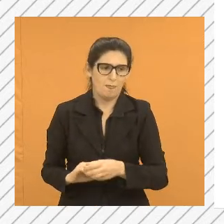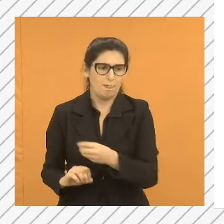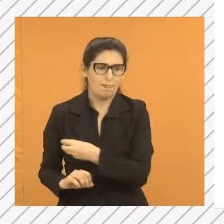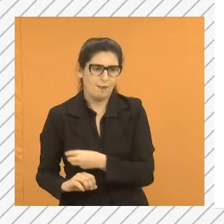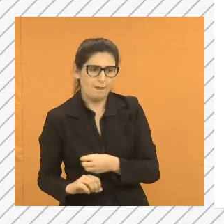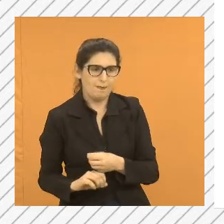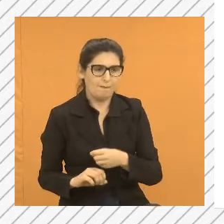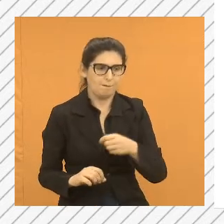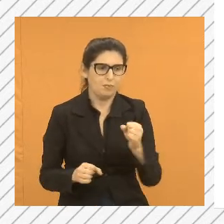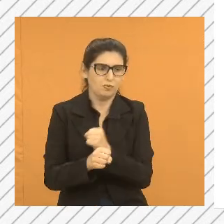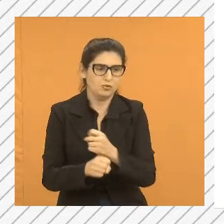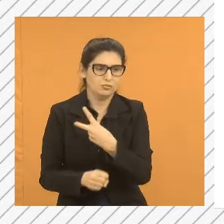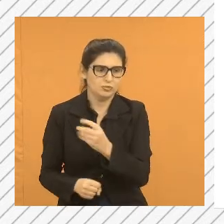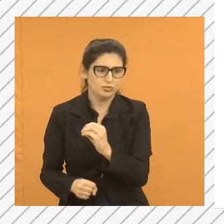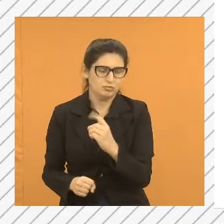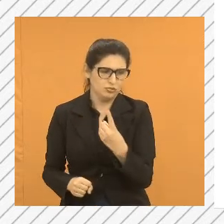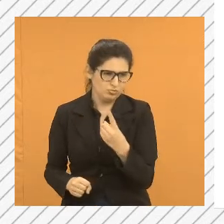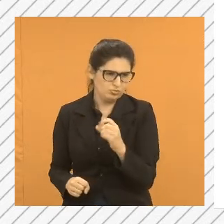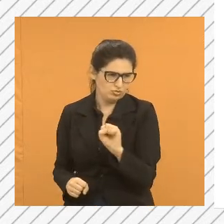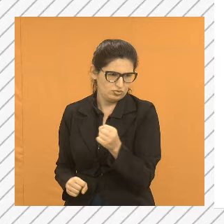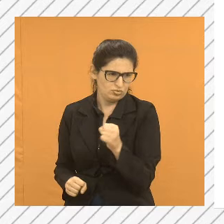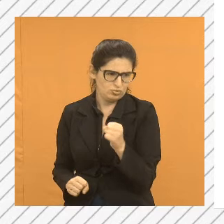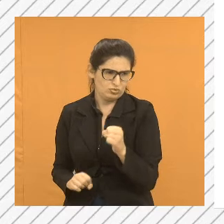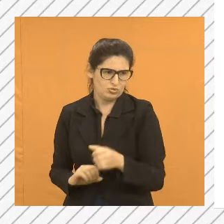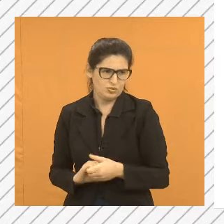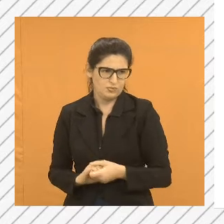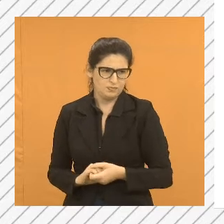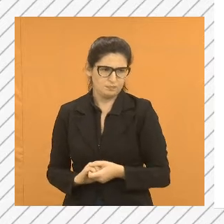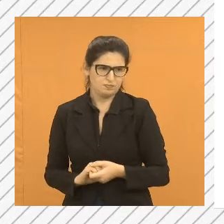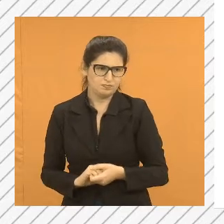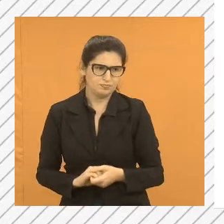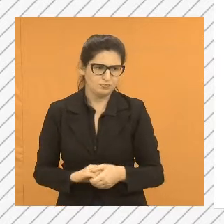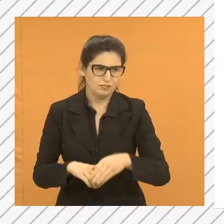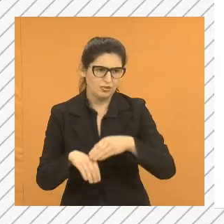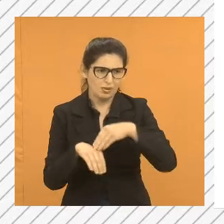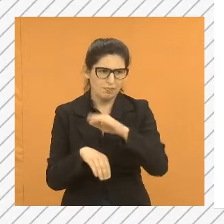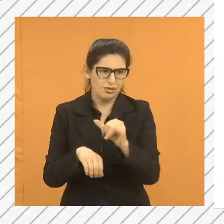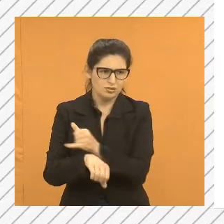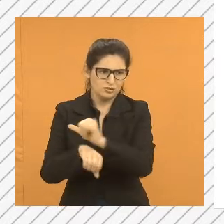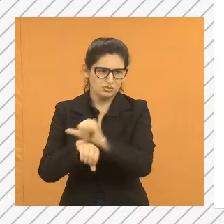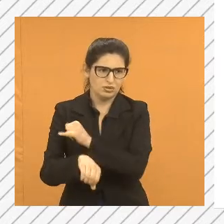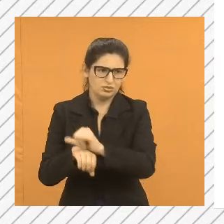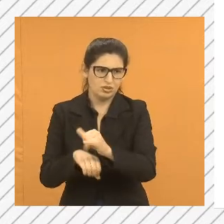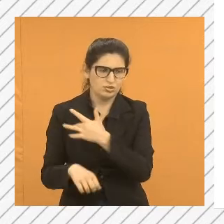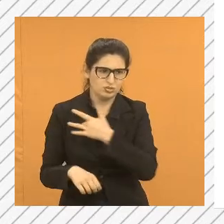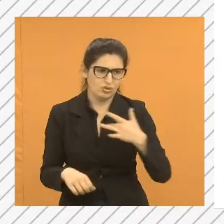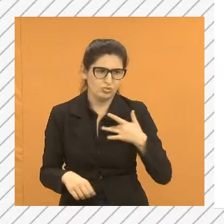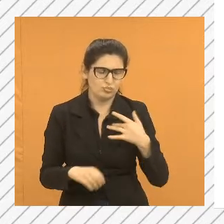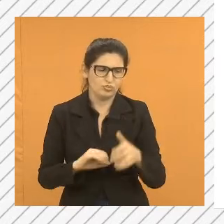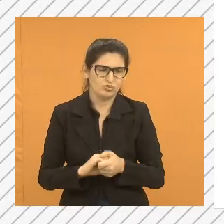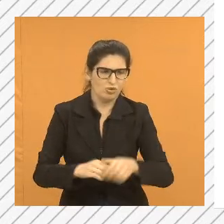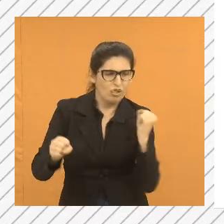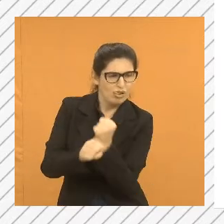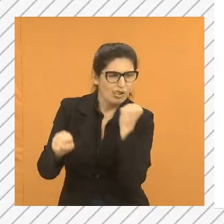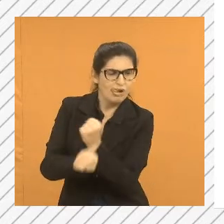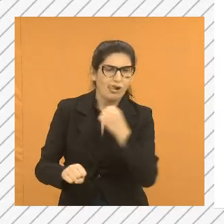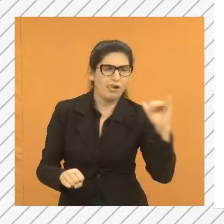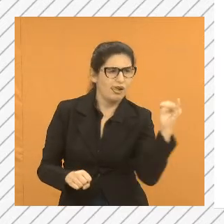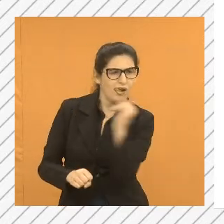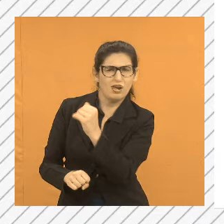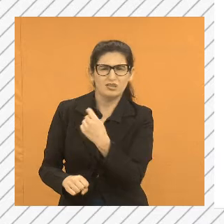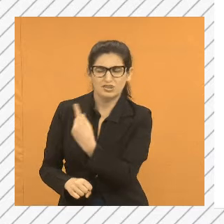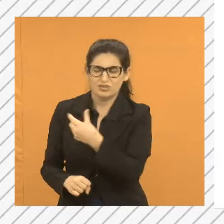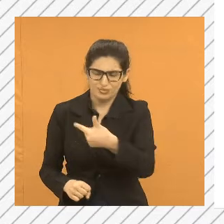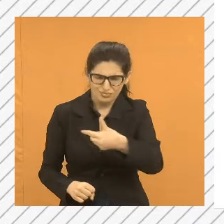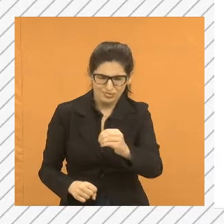de direcionar os recursos para aquilo que é mais estratégico na saúde. Obras e instalações, 120. Esses 120